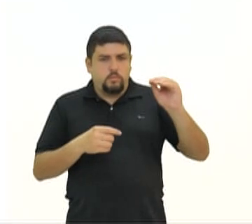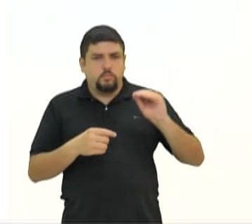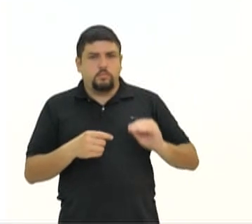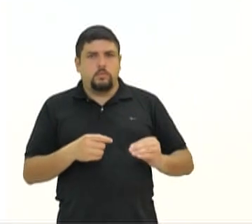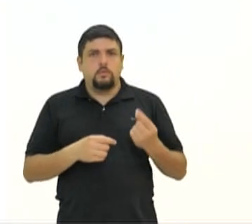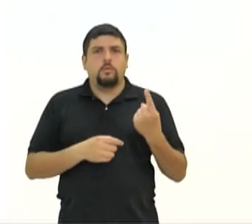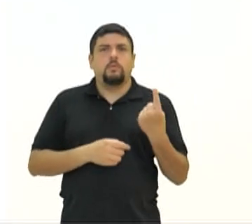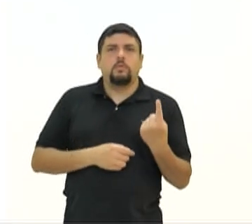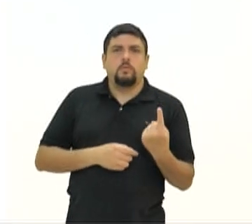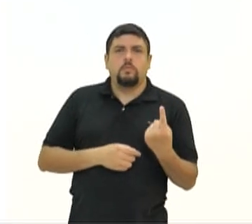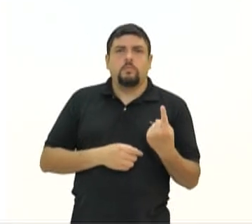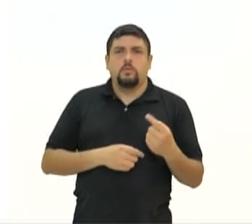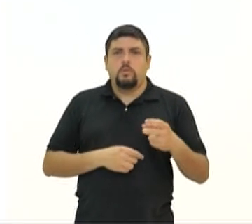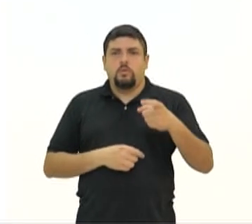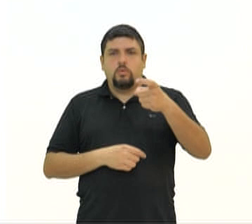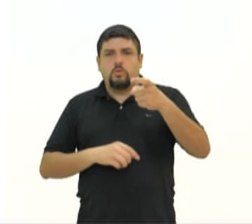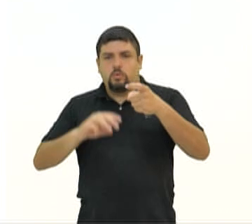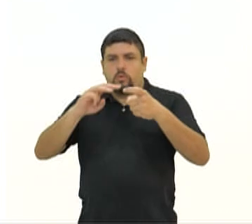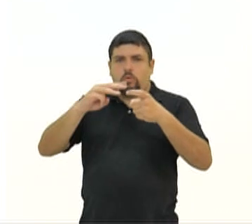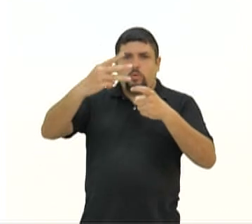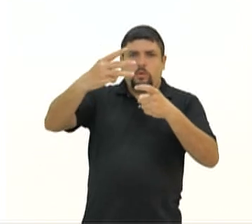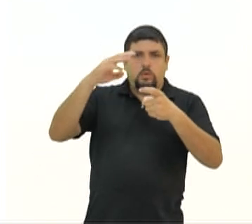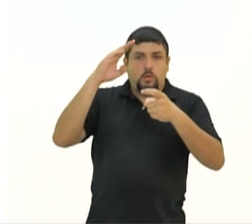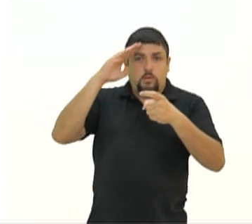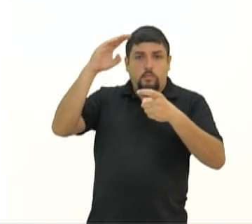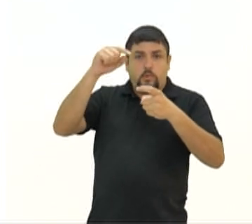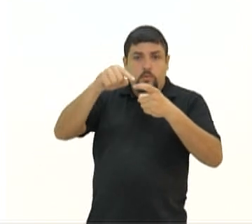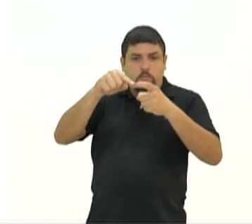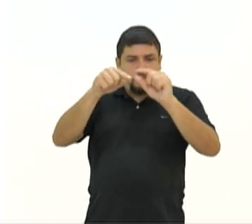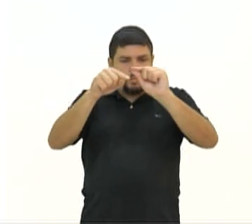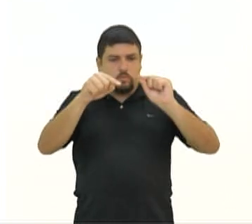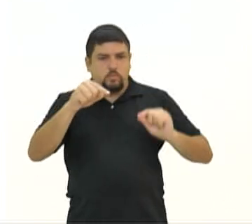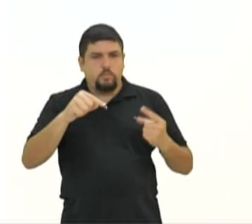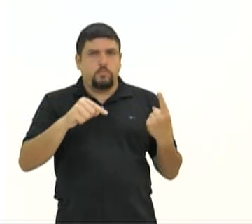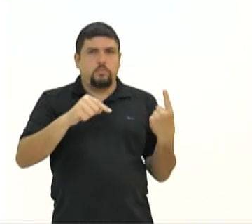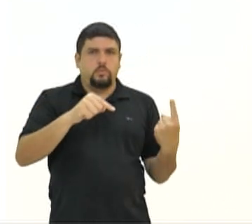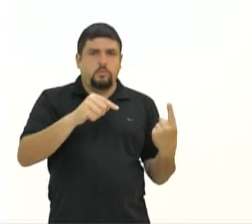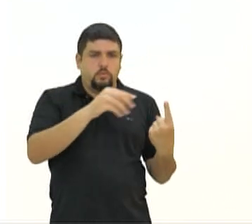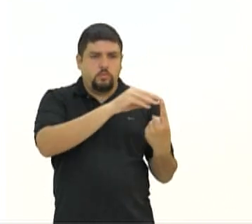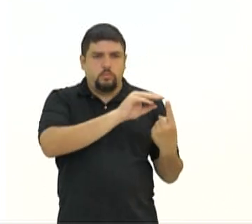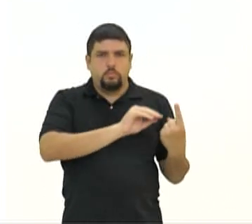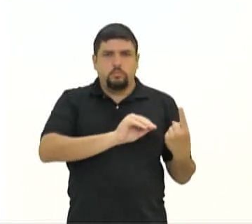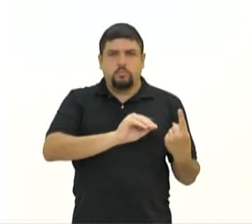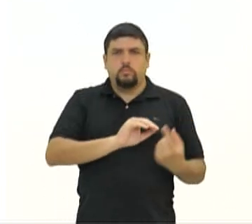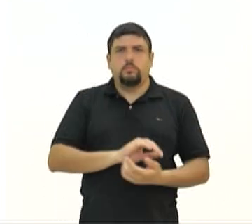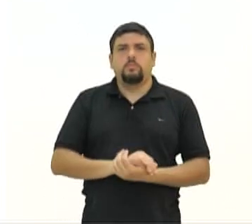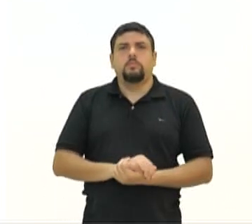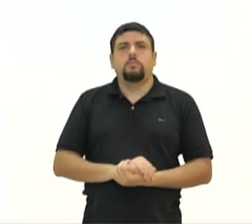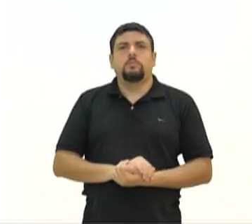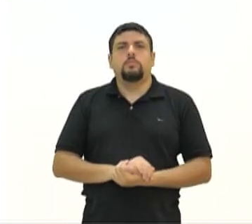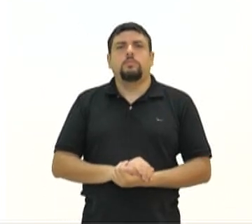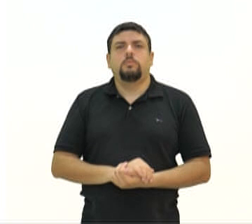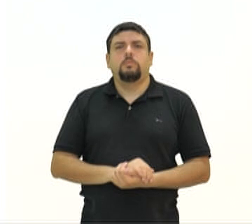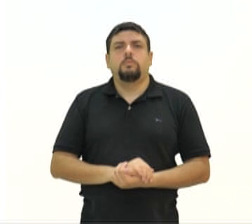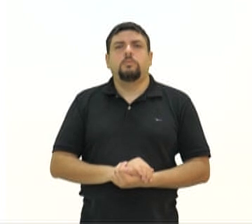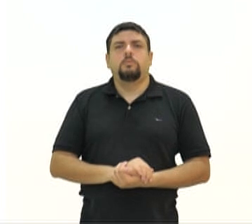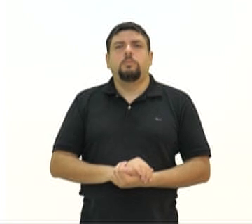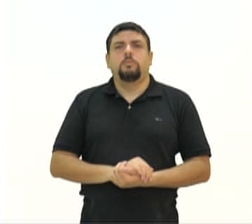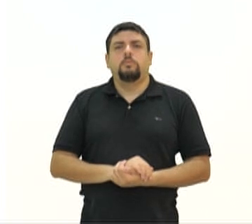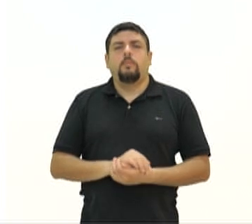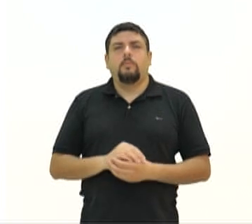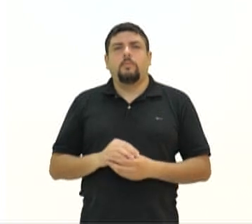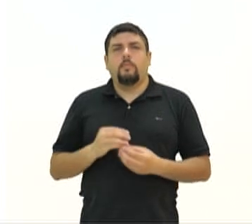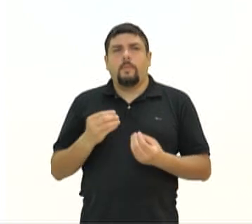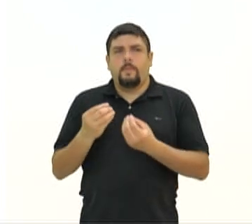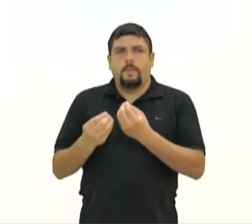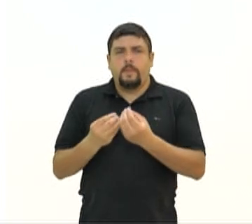Ele está demonstrado da mesma forma que aqui está. Omisso. Ele é o produto pelas